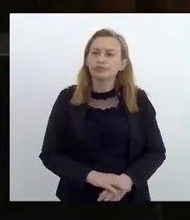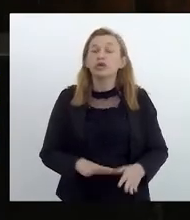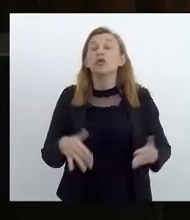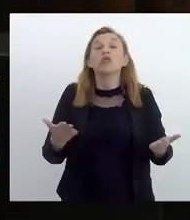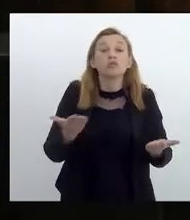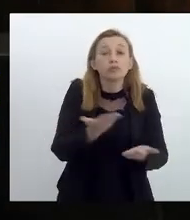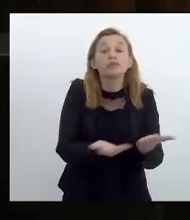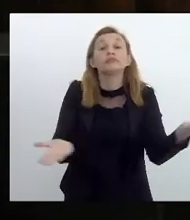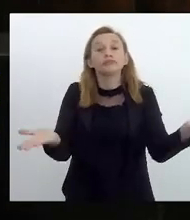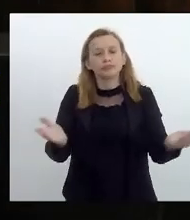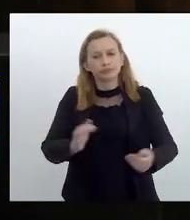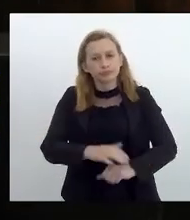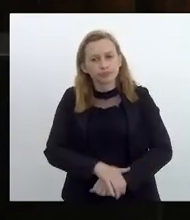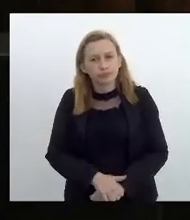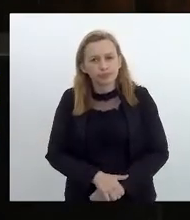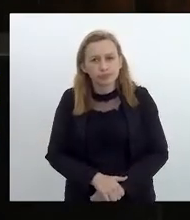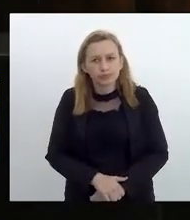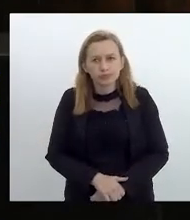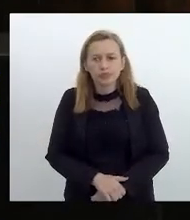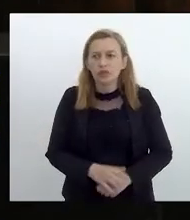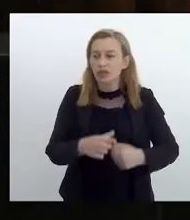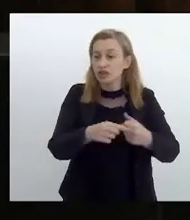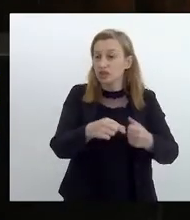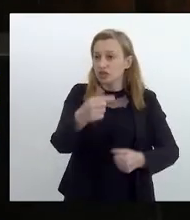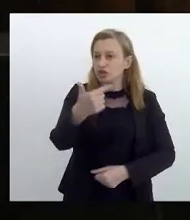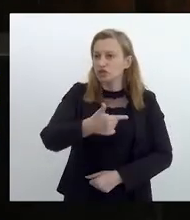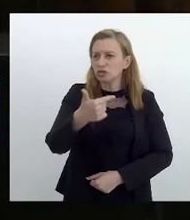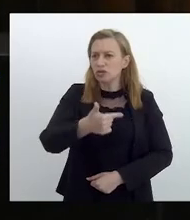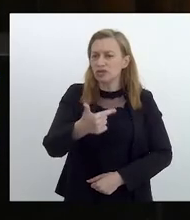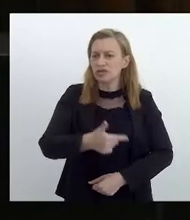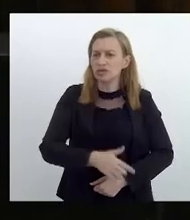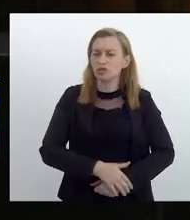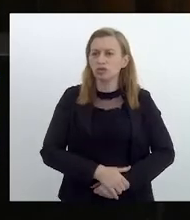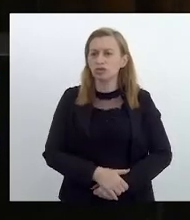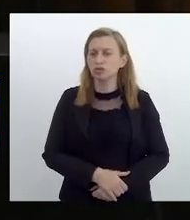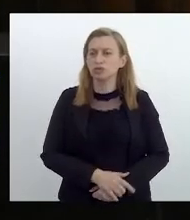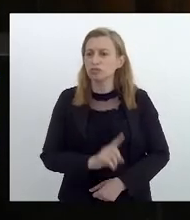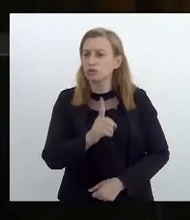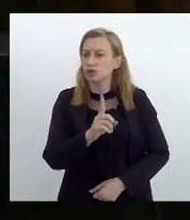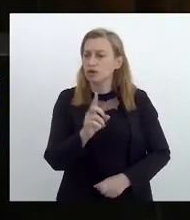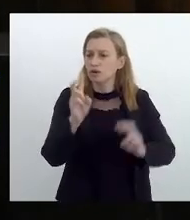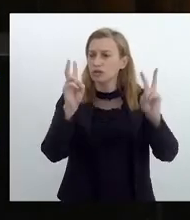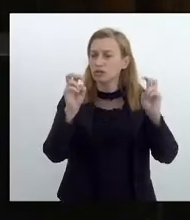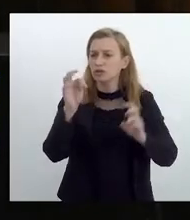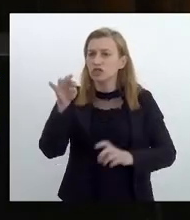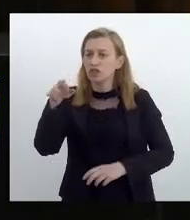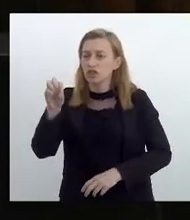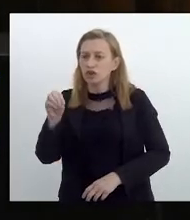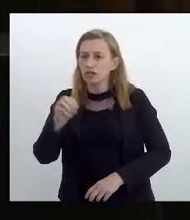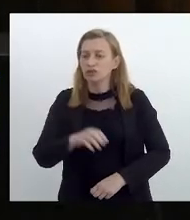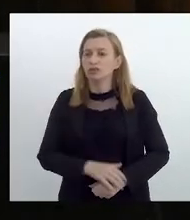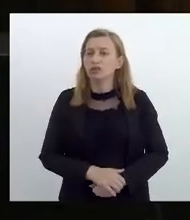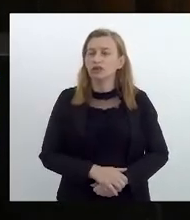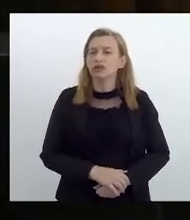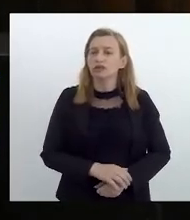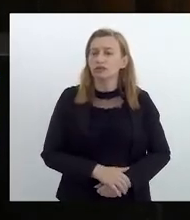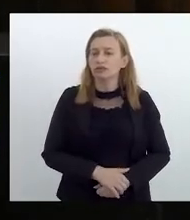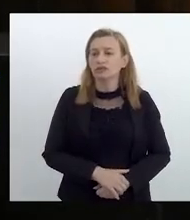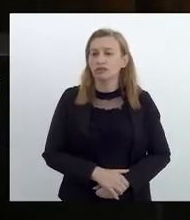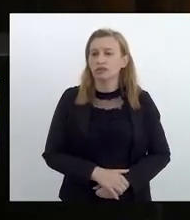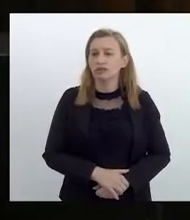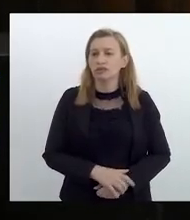foi a perda tá no artigo 2º que mas não é a sobra do triênio e fica vedada